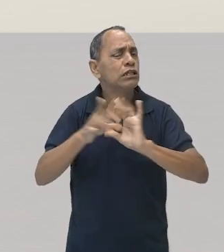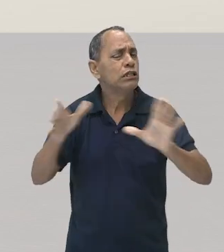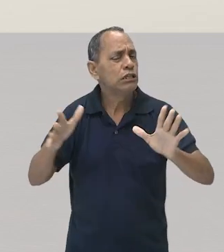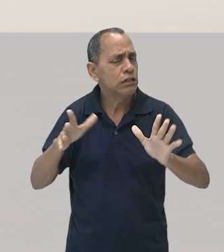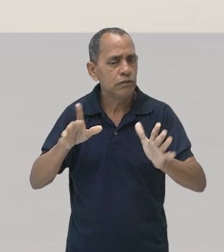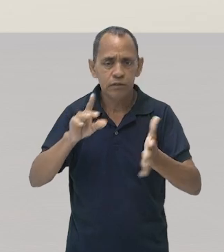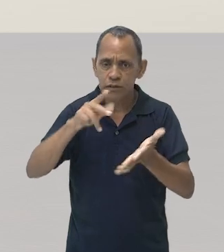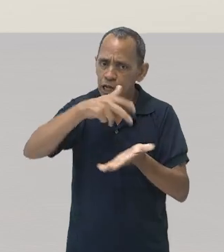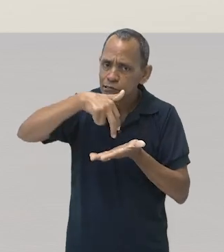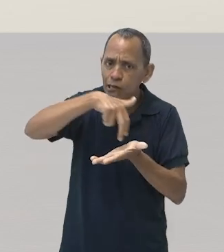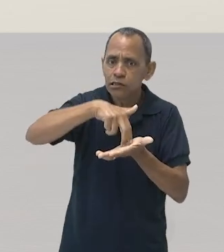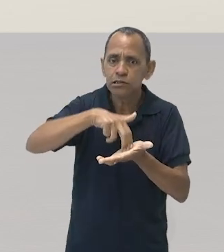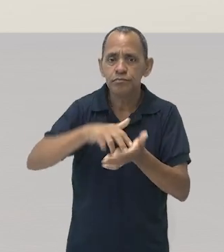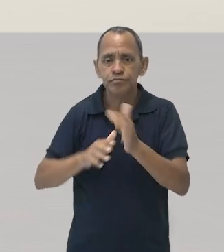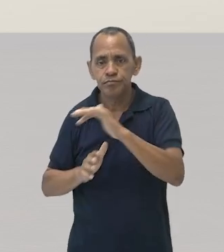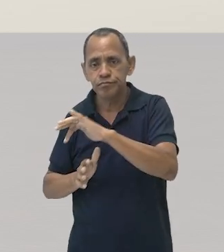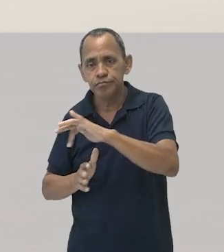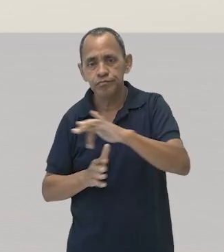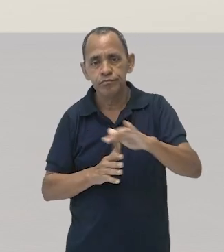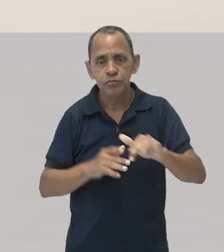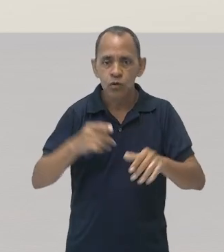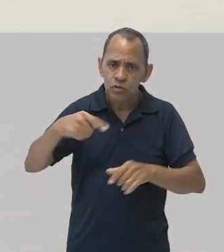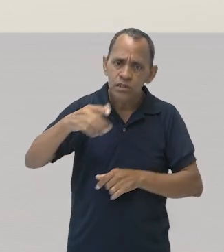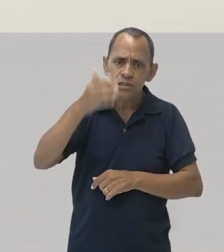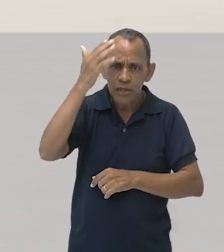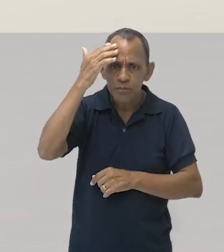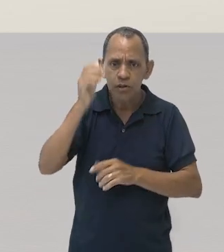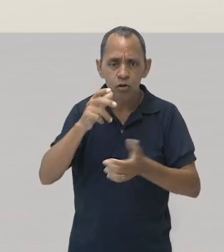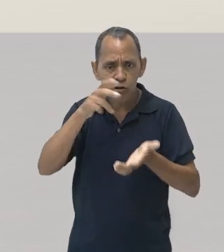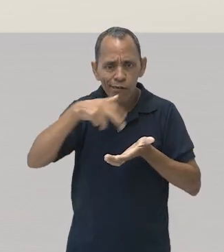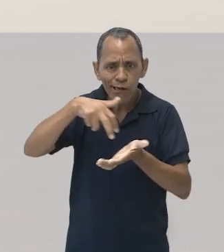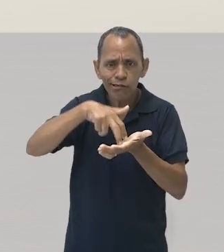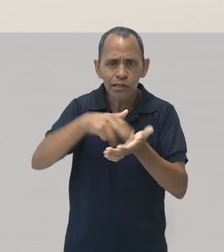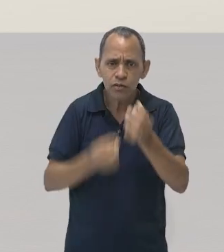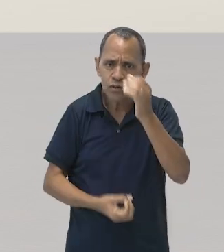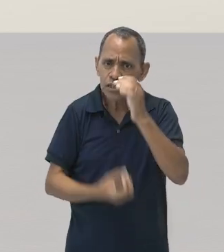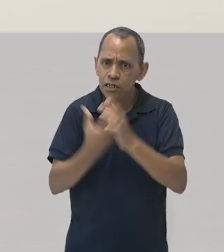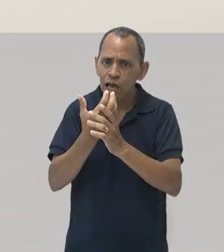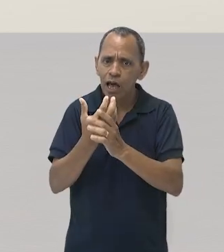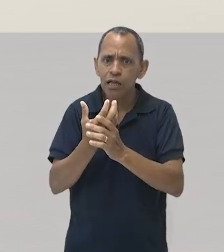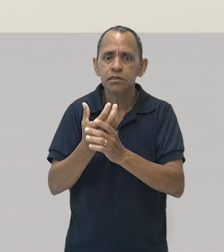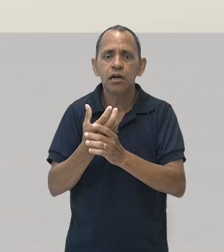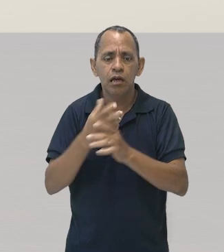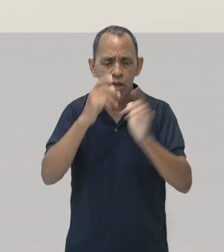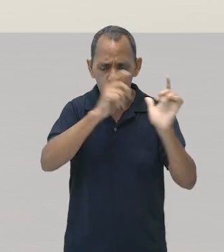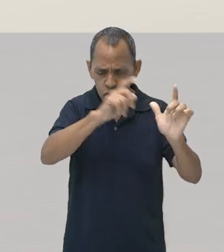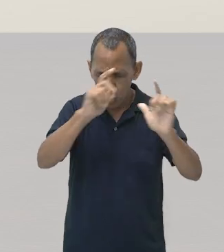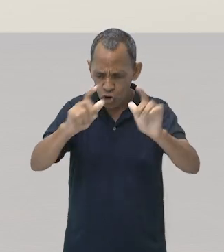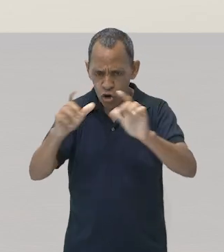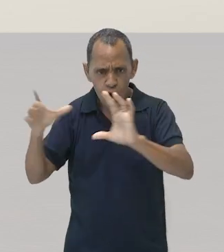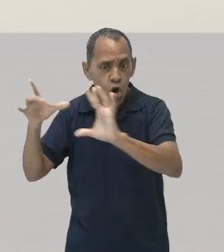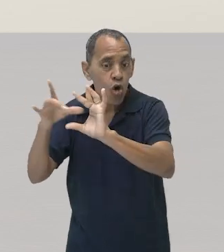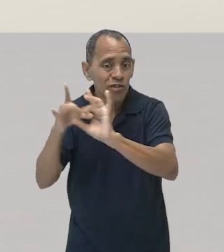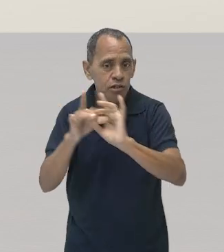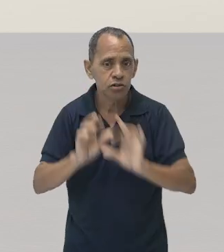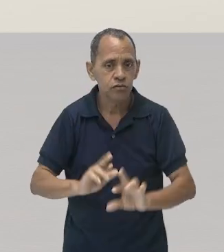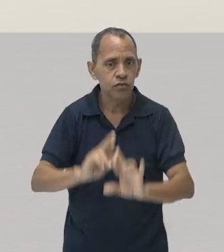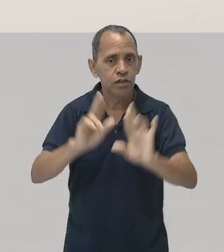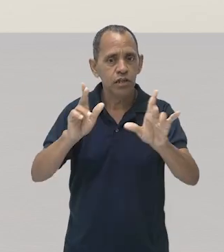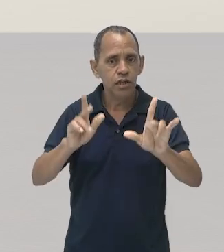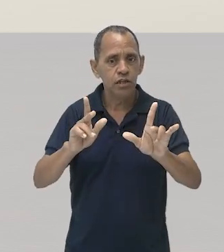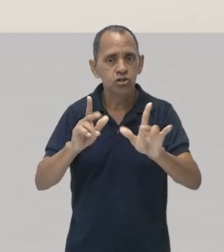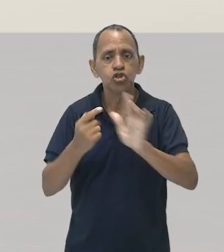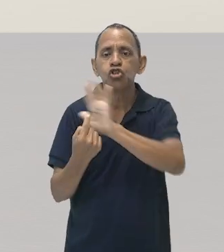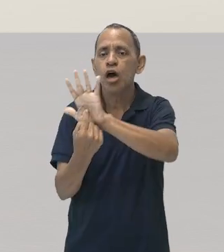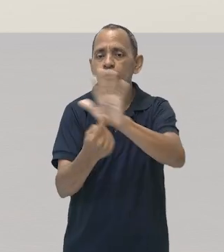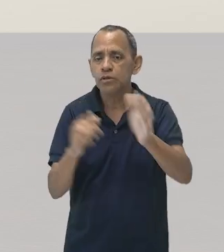falar sobre a dança, vocês sabiam que a dança, ela surgiu em vários contextos? E eu quero apresentar para vocês